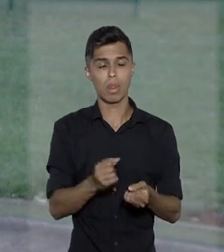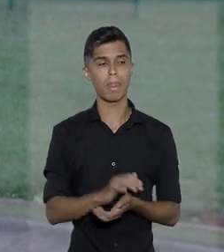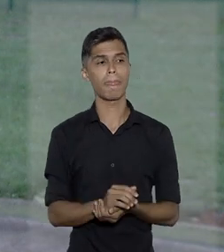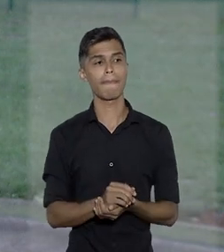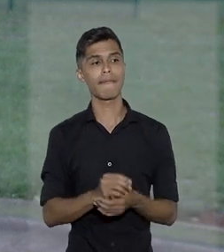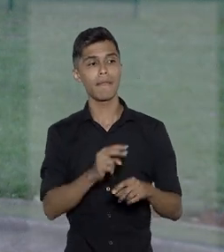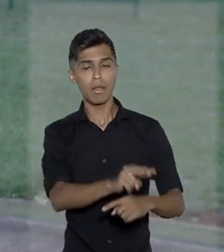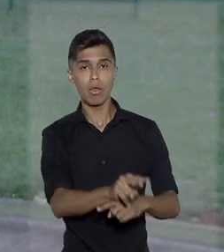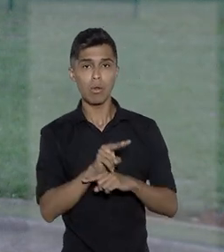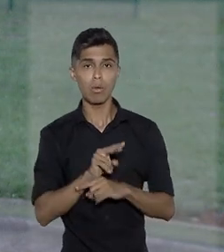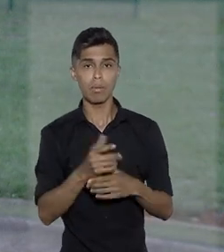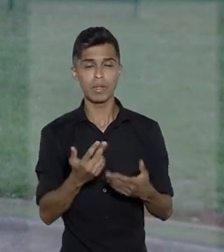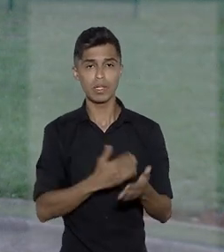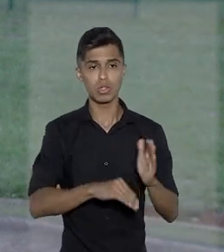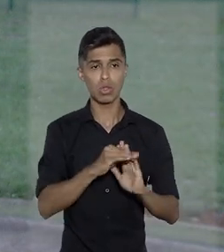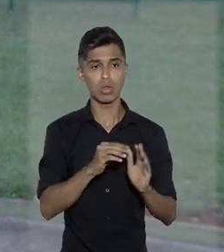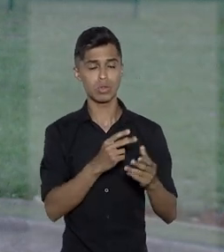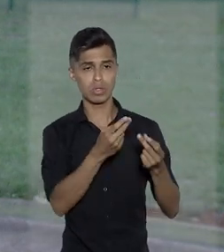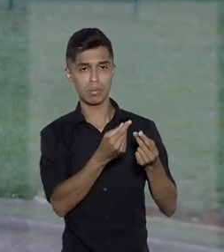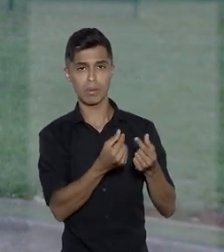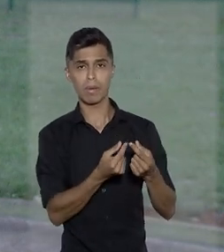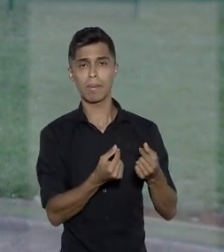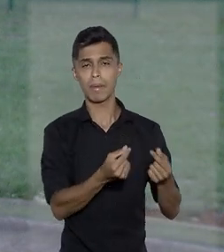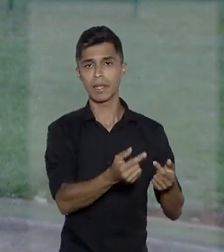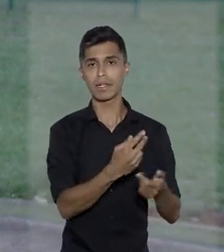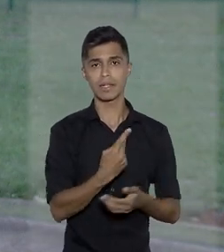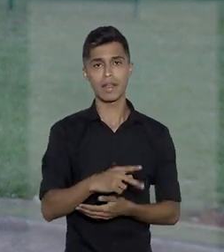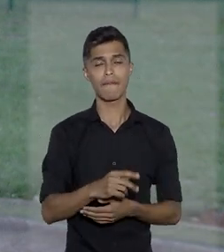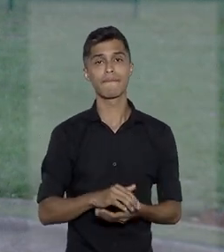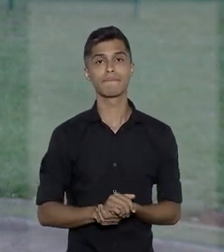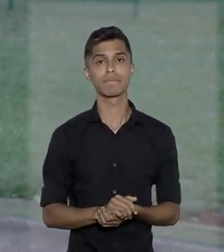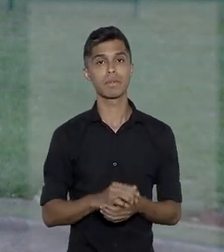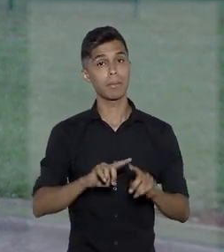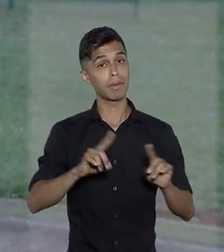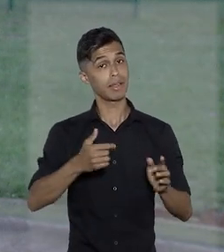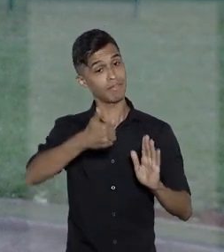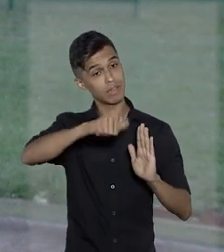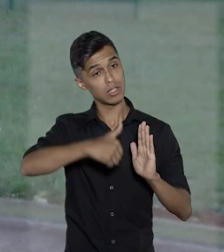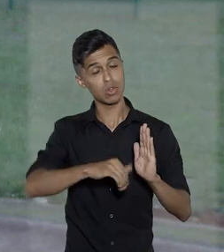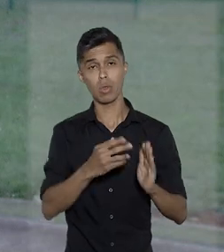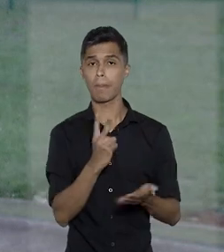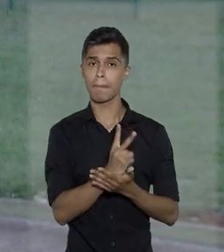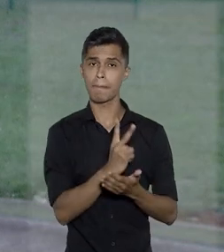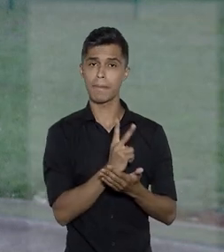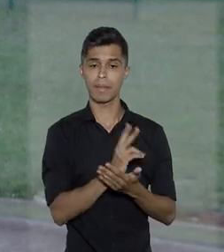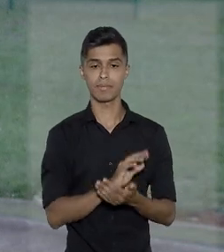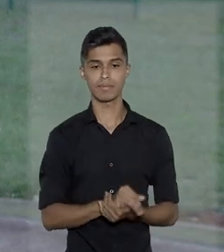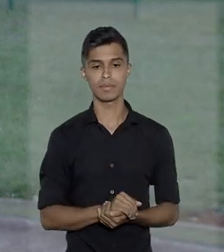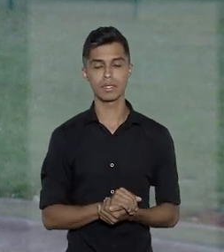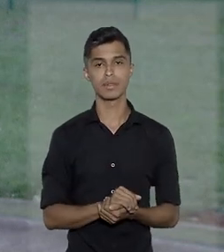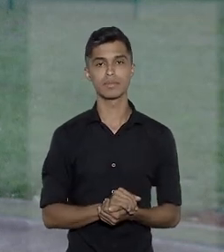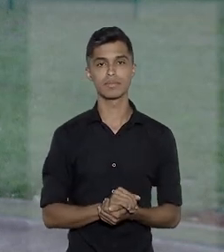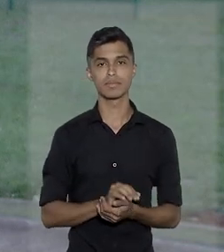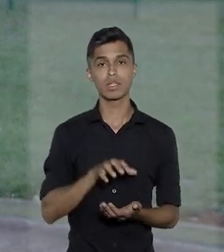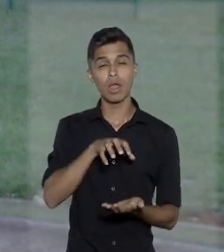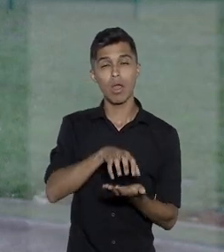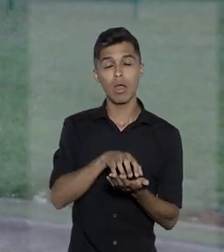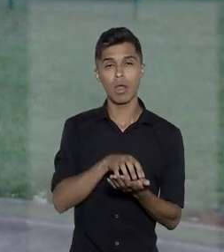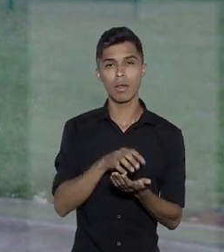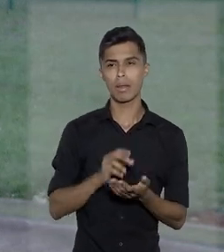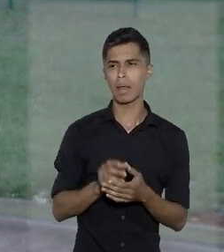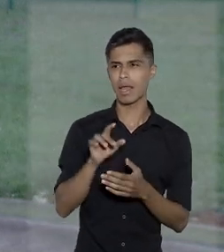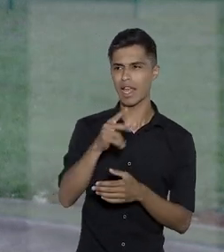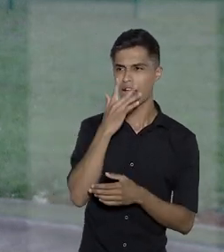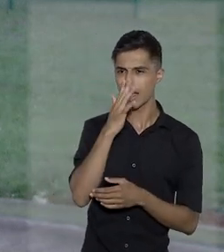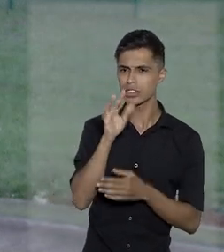o plano de recuperação judicial da devedora com a Val para alienação do mesmo imóvel a imobiliária que adquiriu